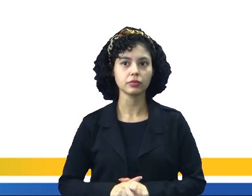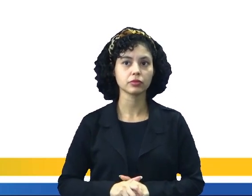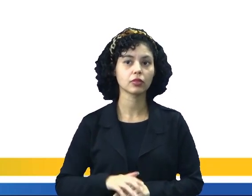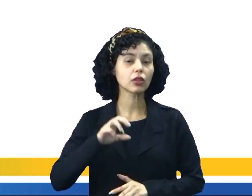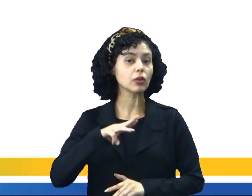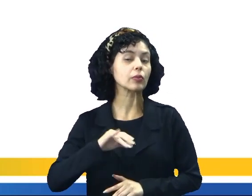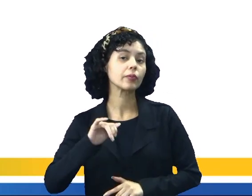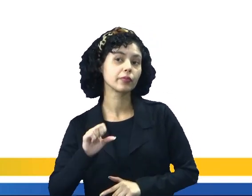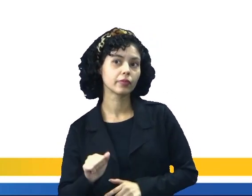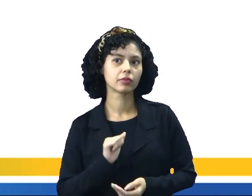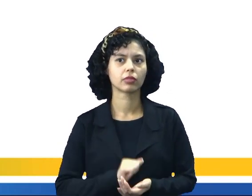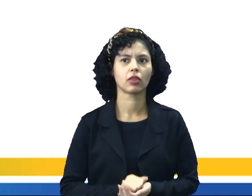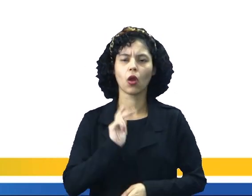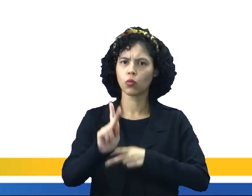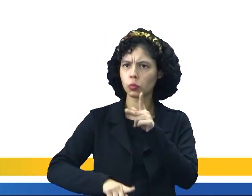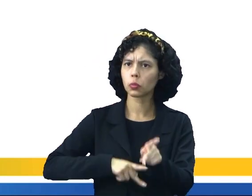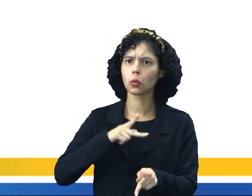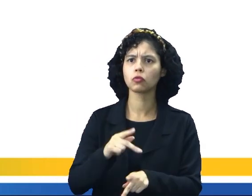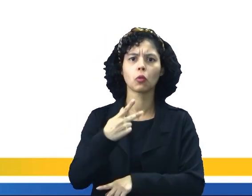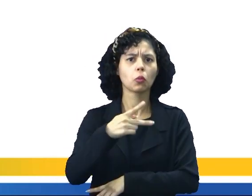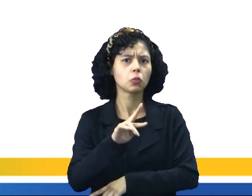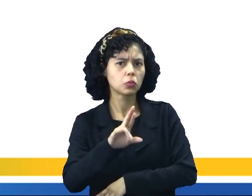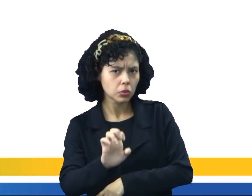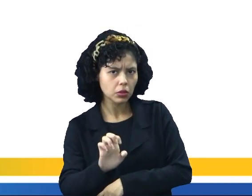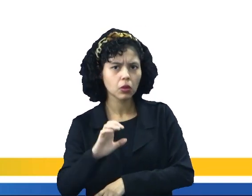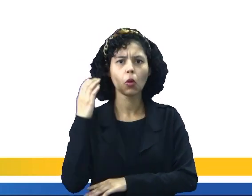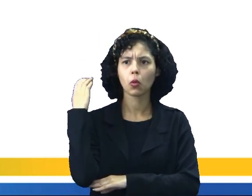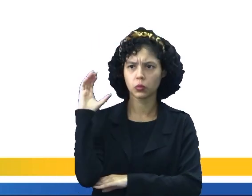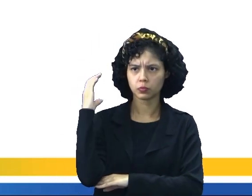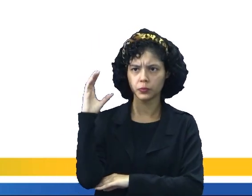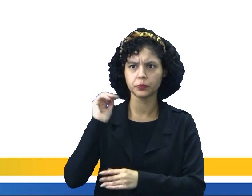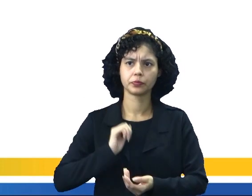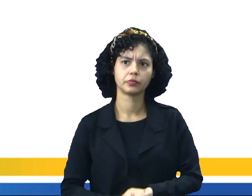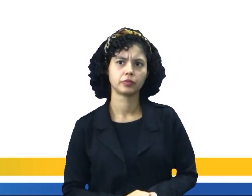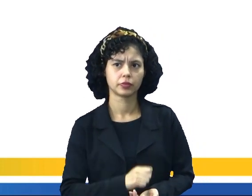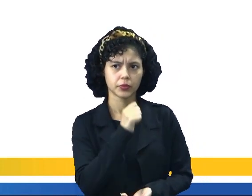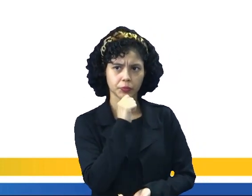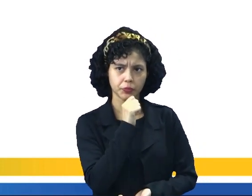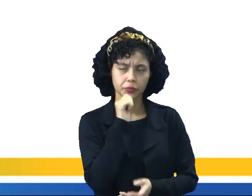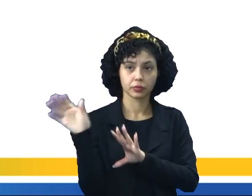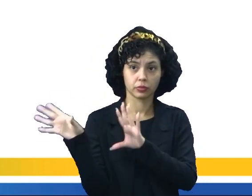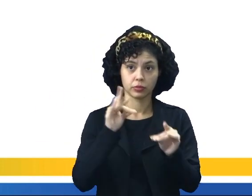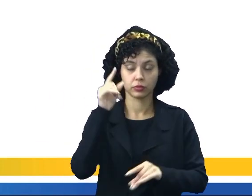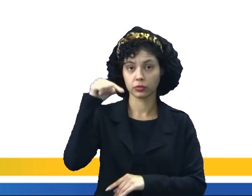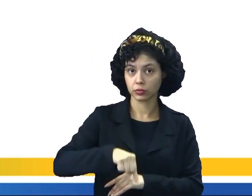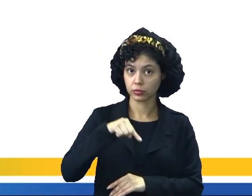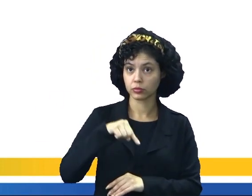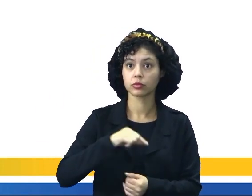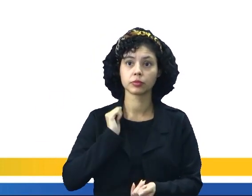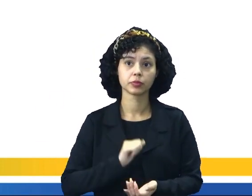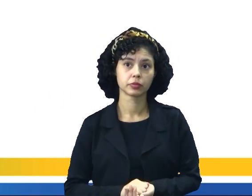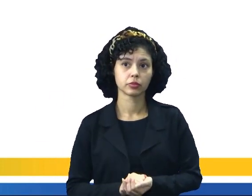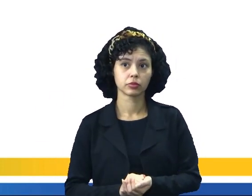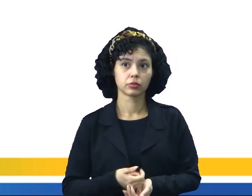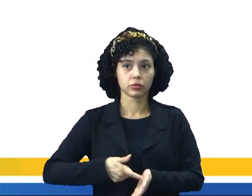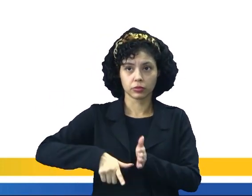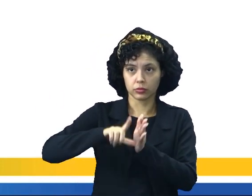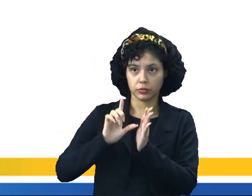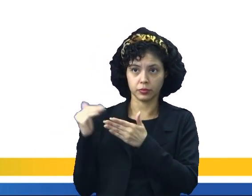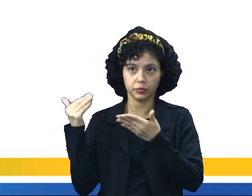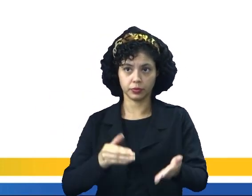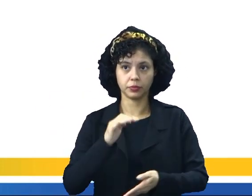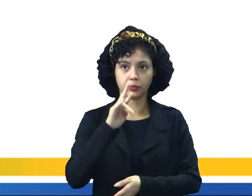Os maias foram uma civilização pré-colombiana, isto é, eles estavam aqui na América antes da chegada do Cristóvão Colombo.